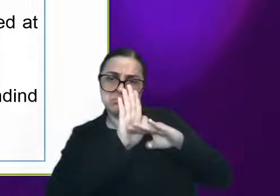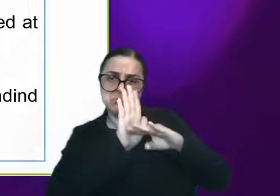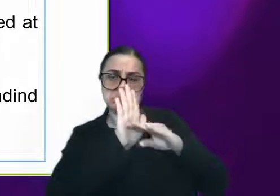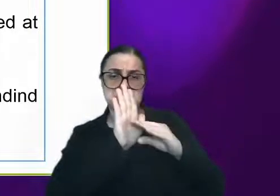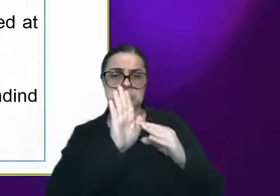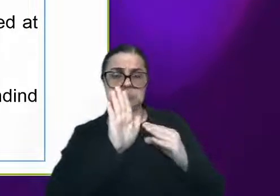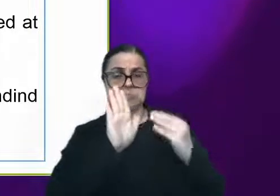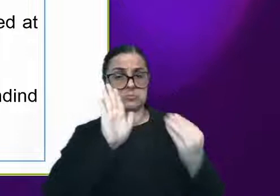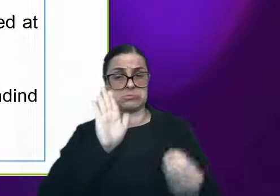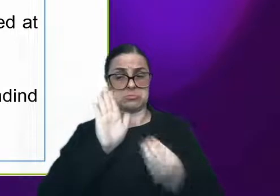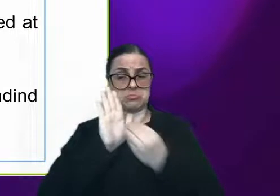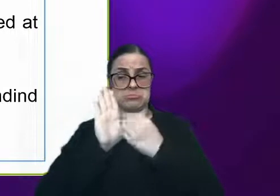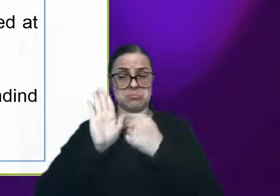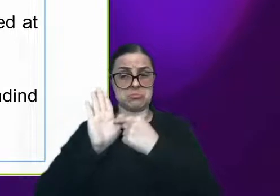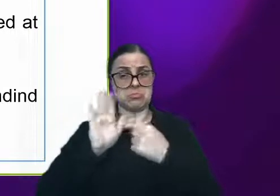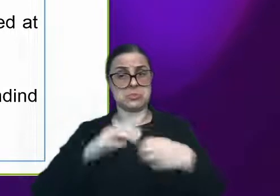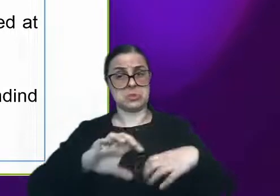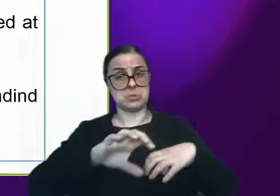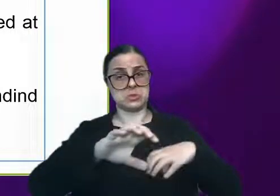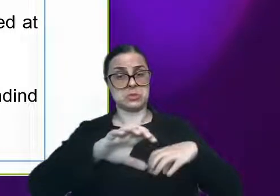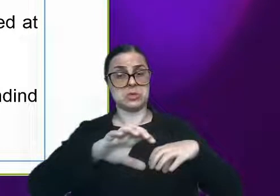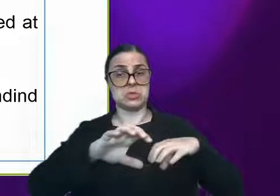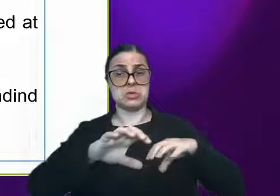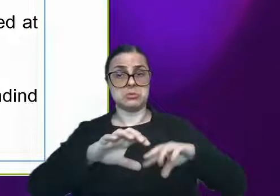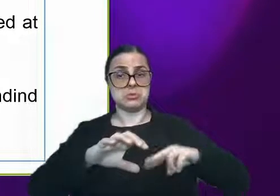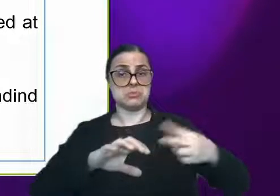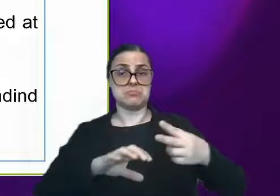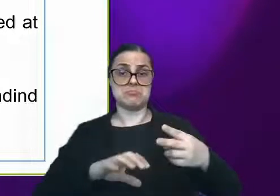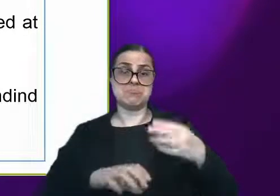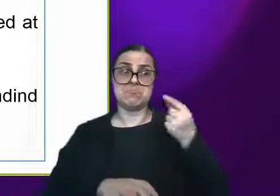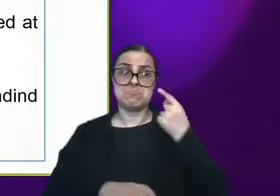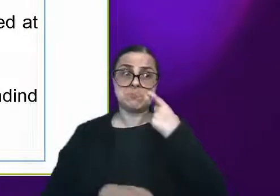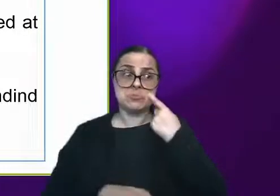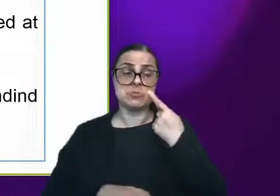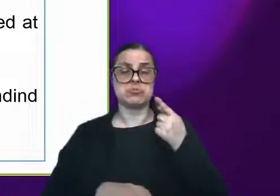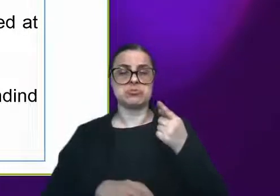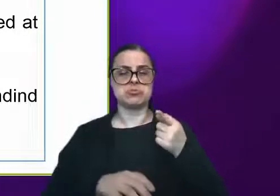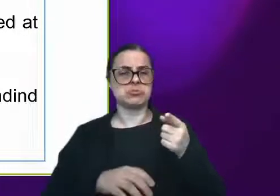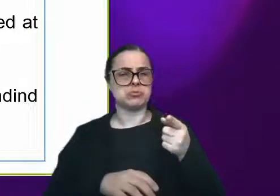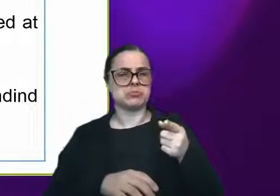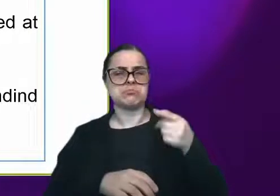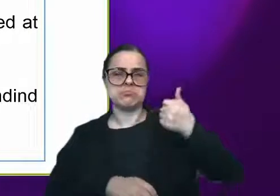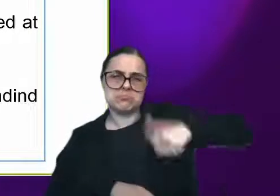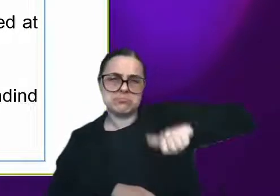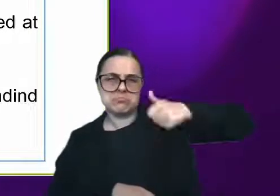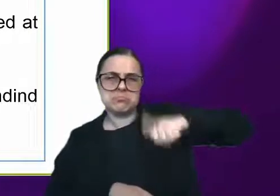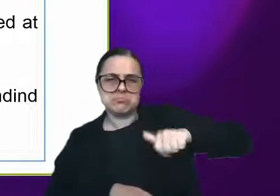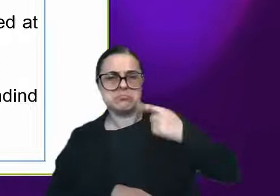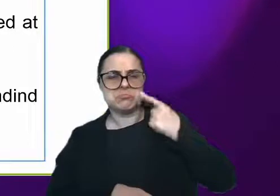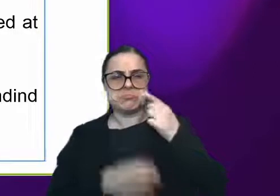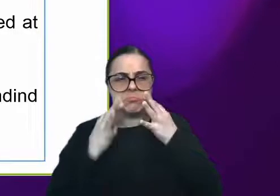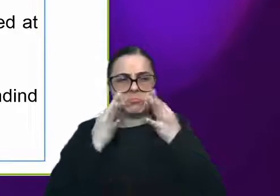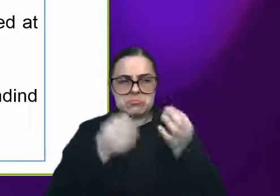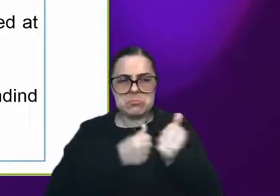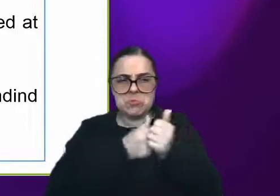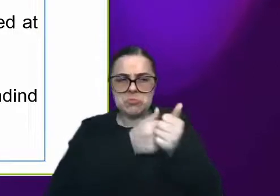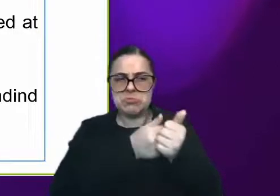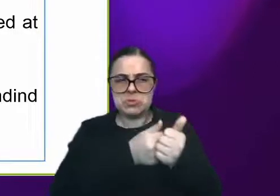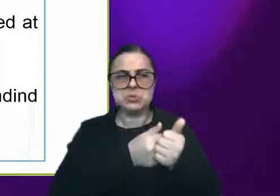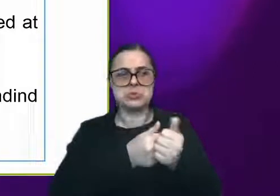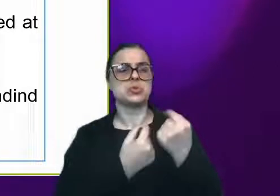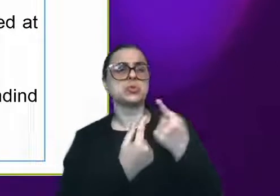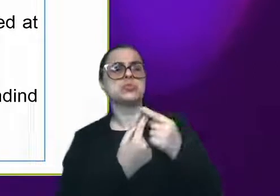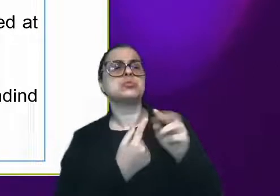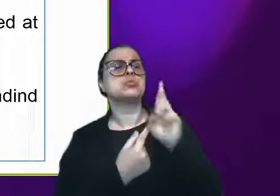introduzimos uma lista de transplante, como uma maneira dinâmica, observando muito bem quais são os tipos